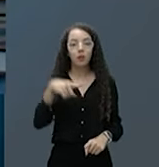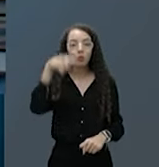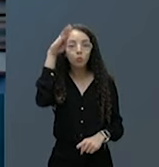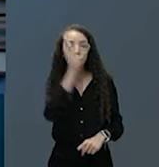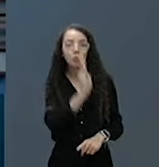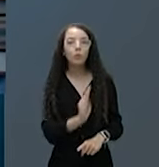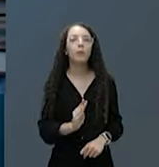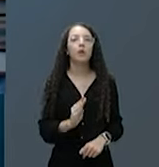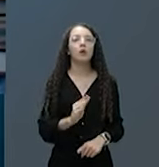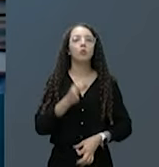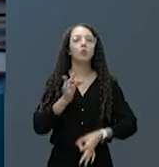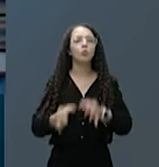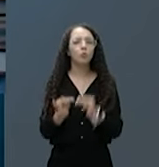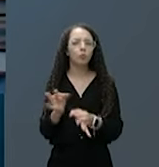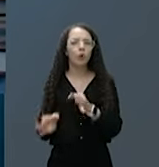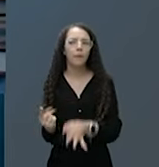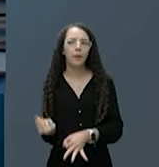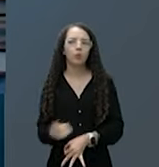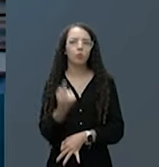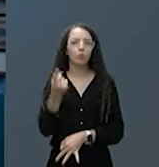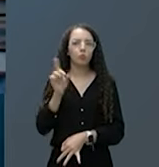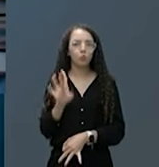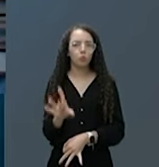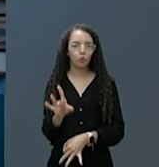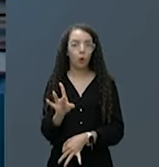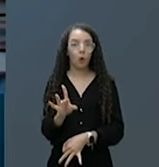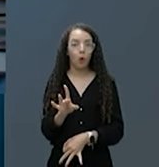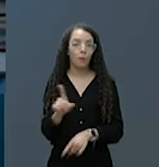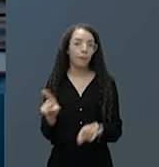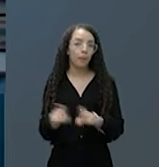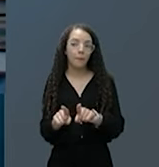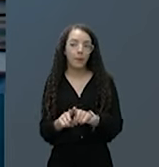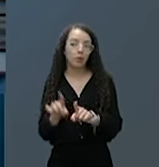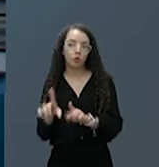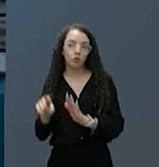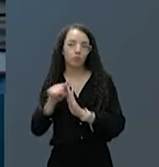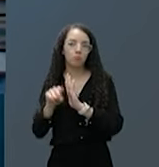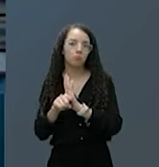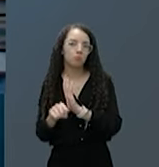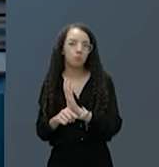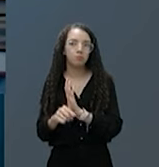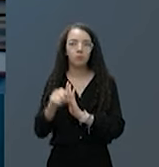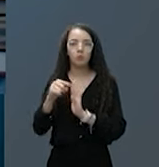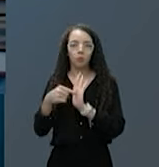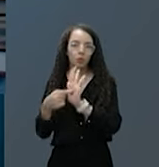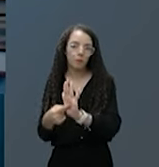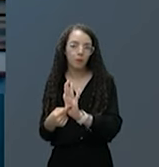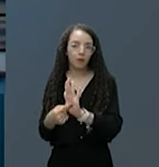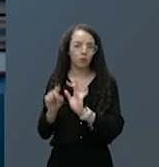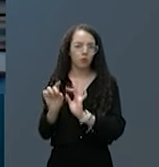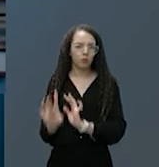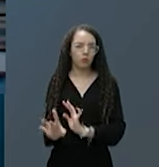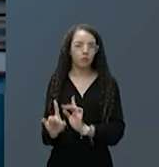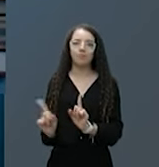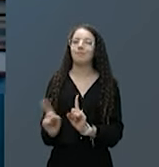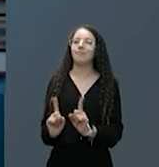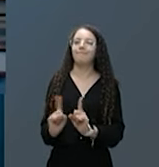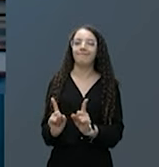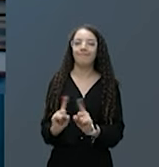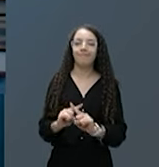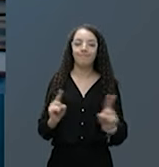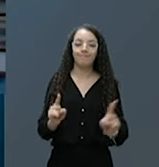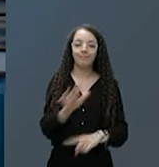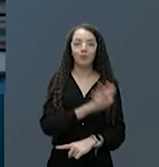julgamento monocrático não apenas nas hipóteses específicas. E como mencionado pelos colegas anteriores, isso